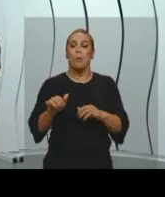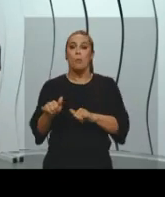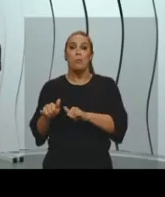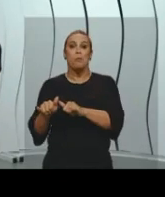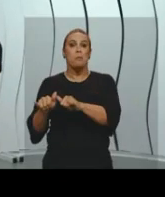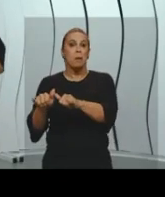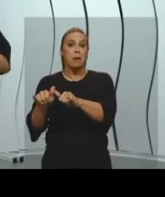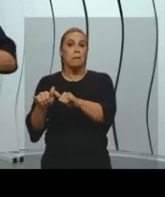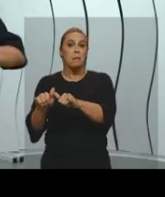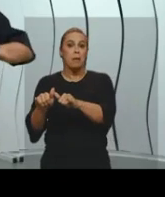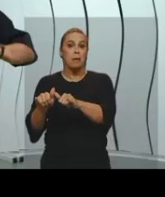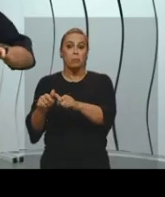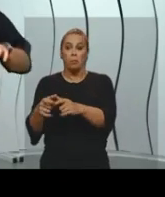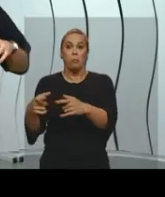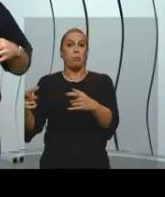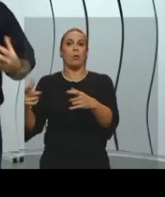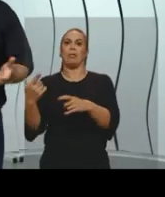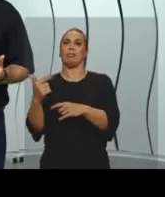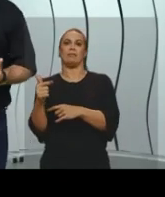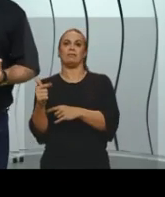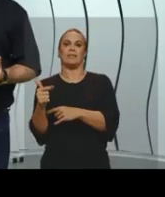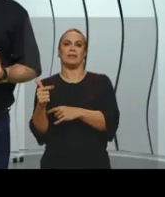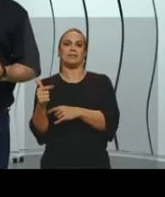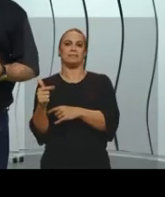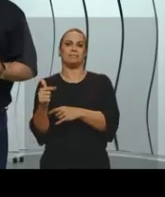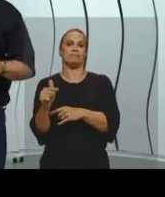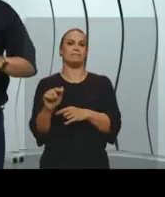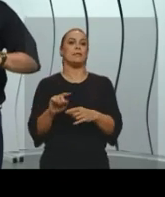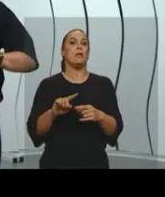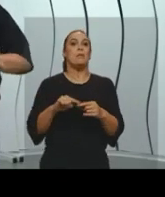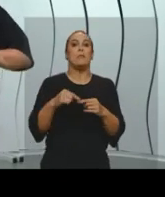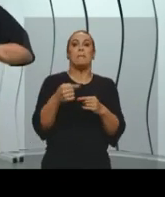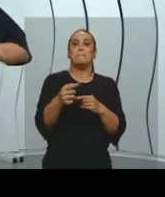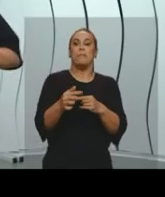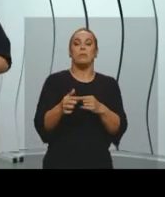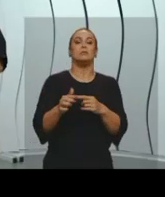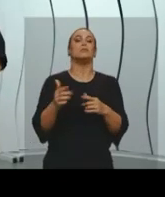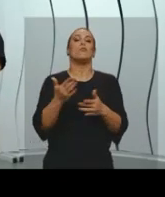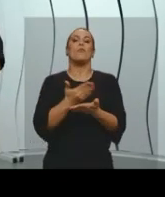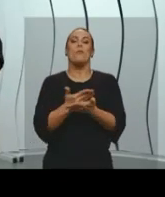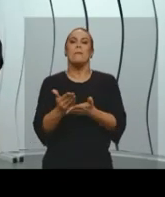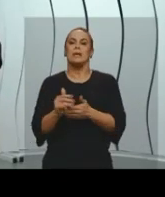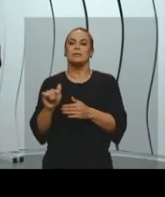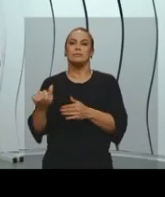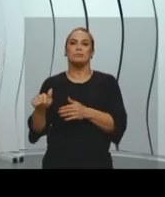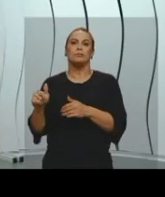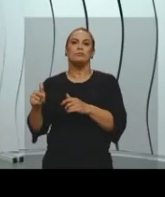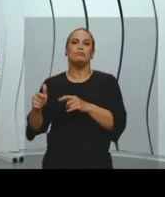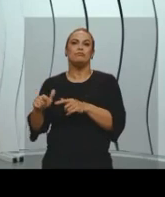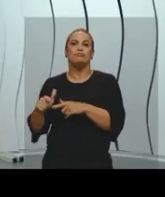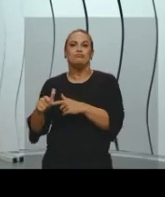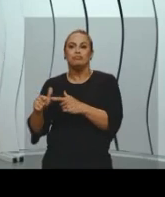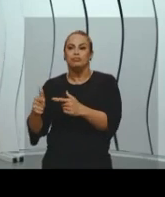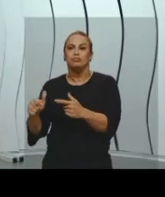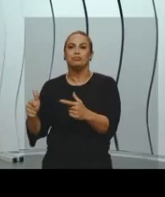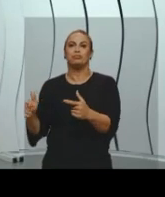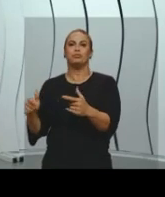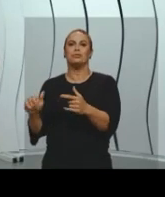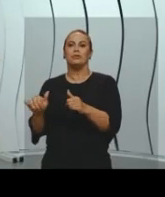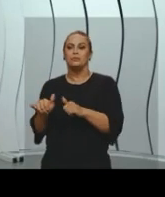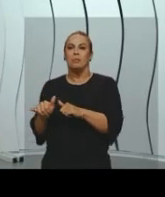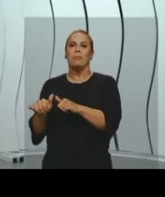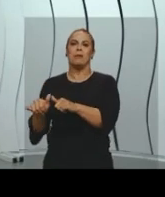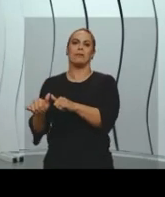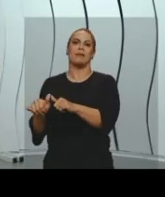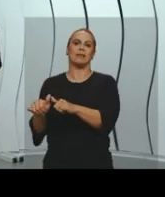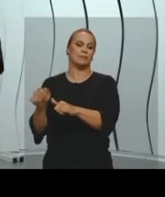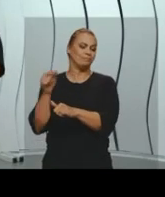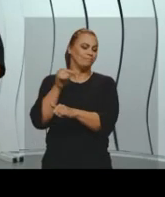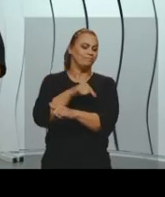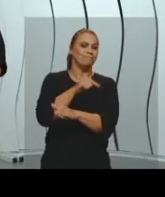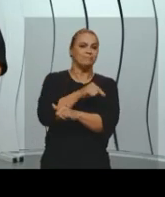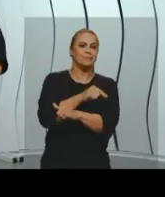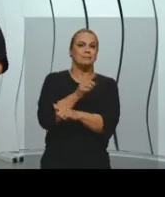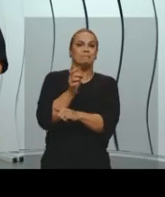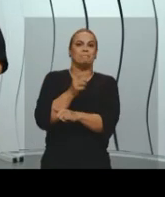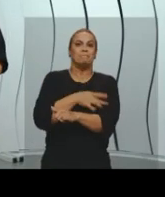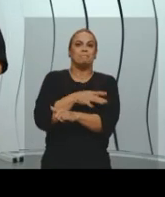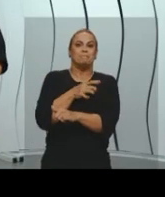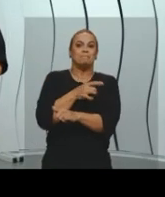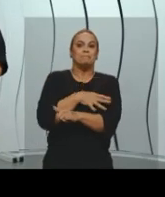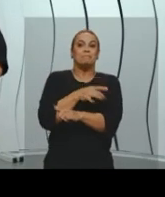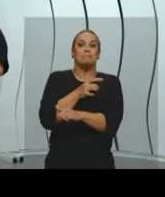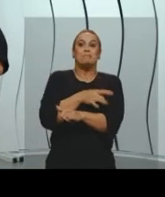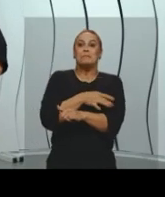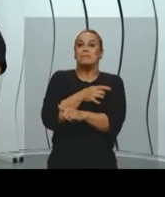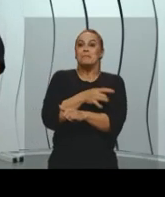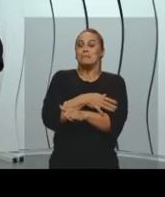mercearias. Ou eles vão se organizar, eles vão se agrupar para tentar se fortalecer, para fazer alguma